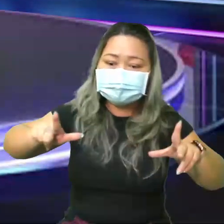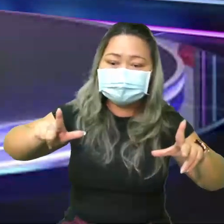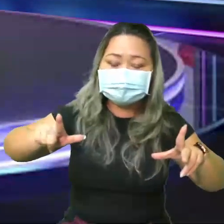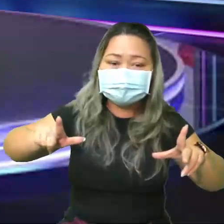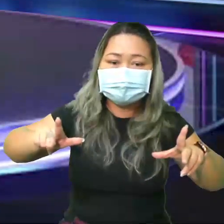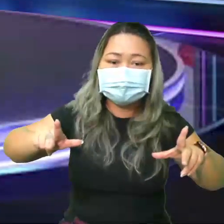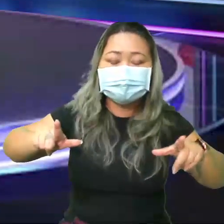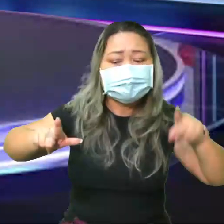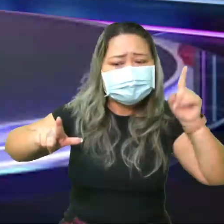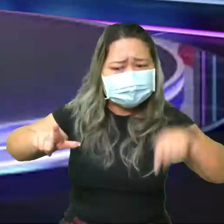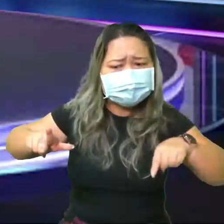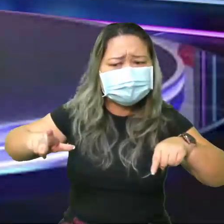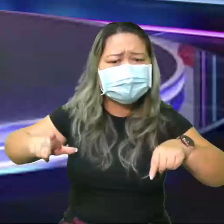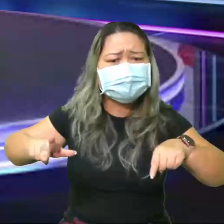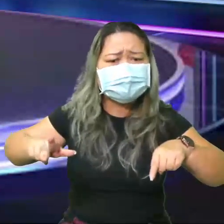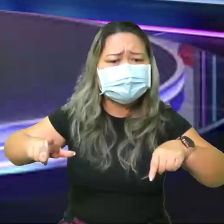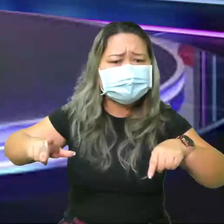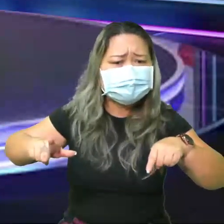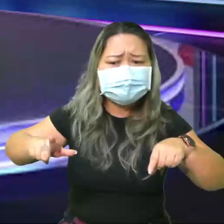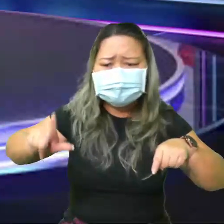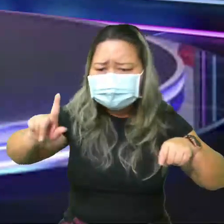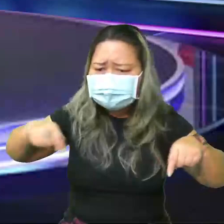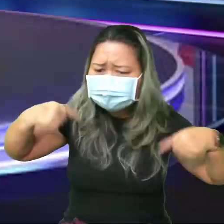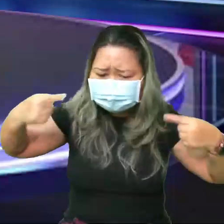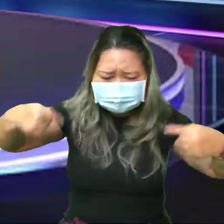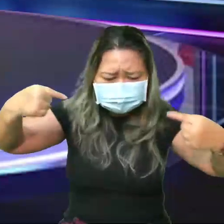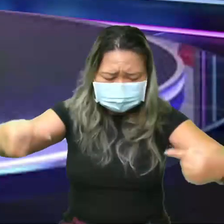um animal, né? Vamos lá, então.